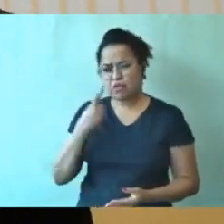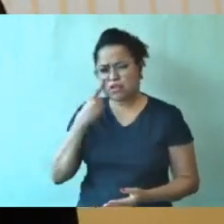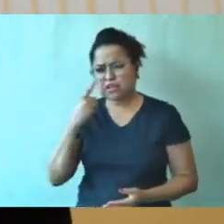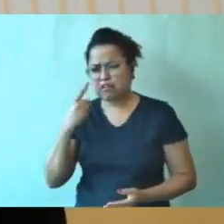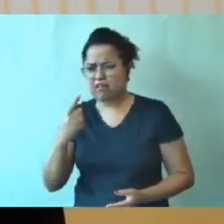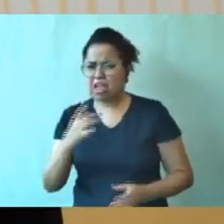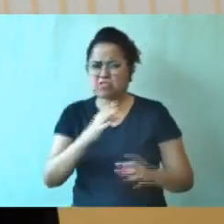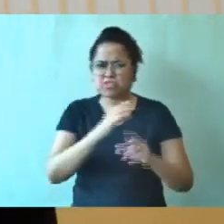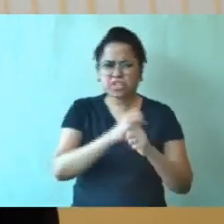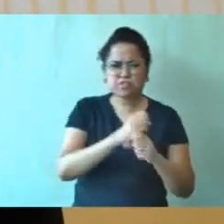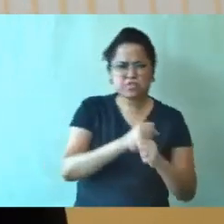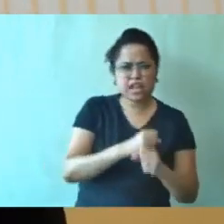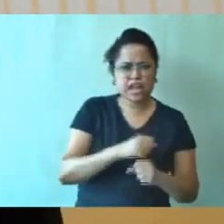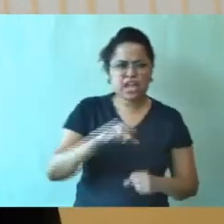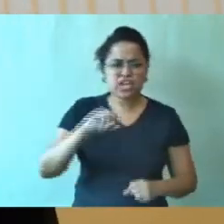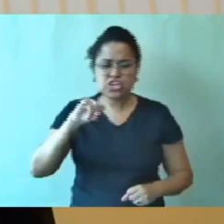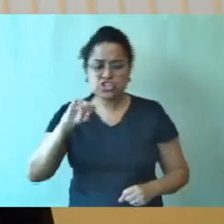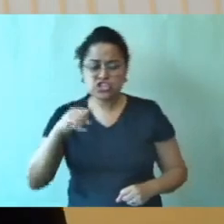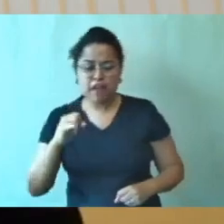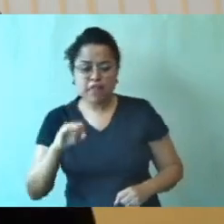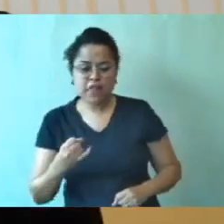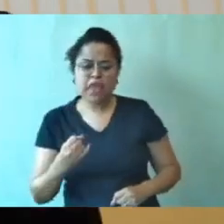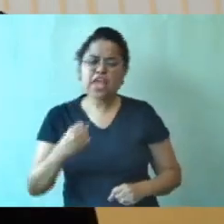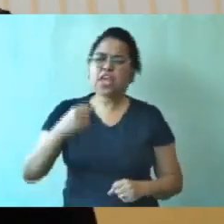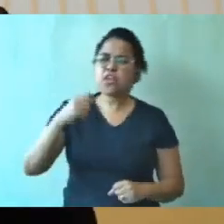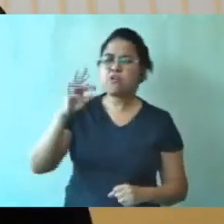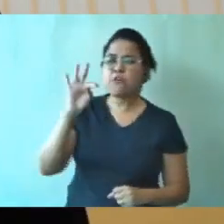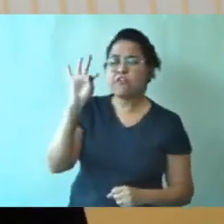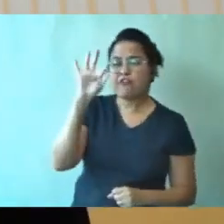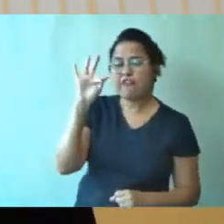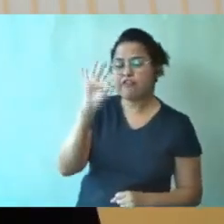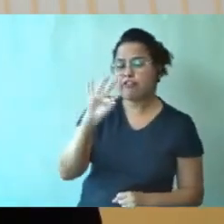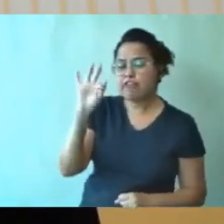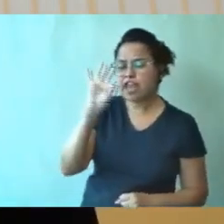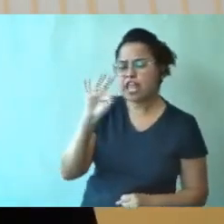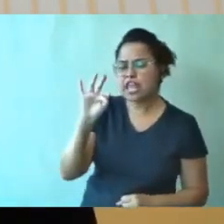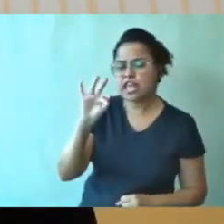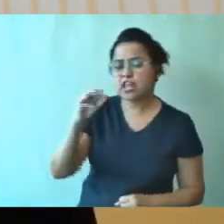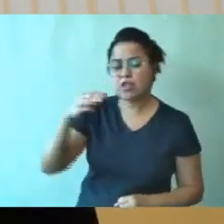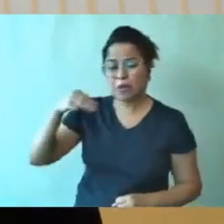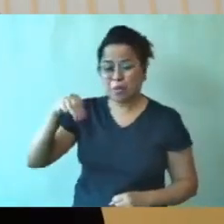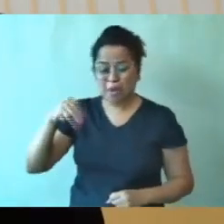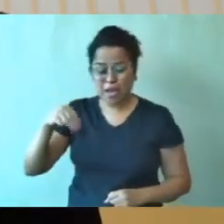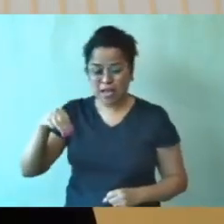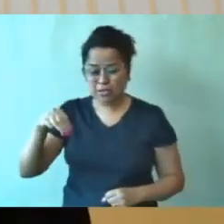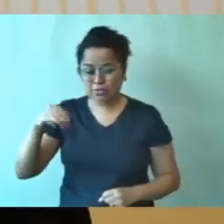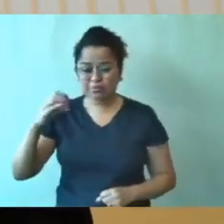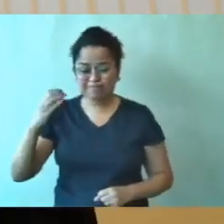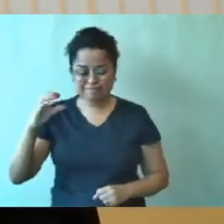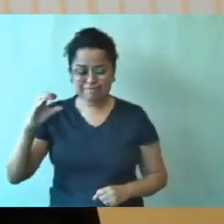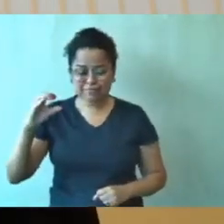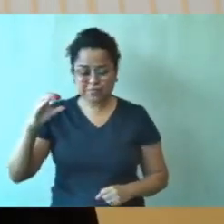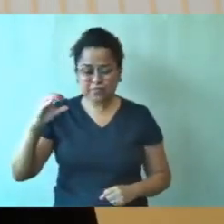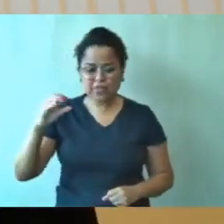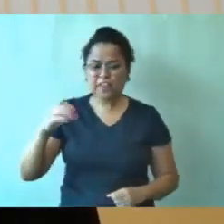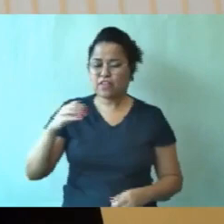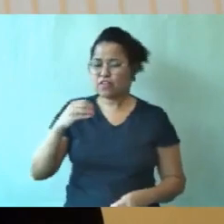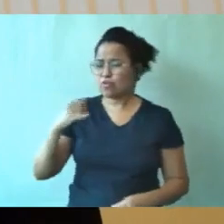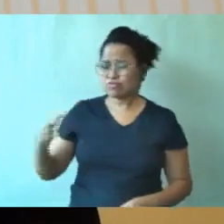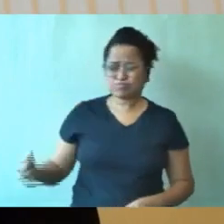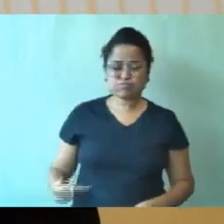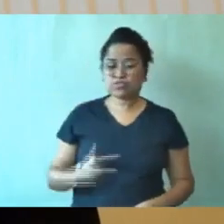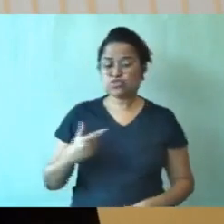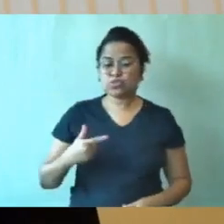resultados aí, janeiro, fevereiro e março, com 10 milhões por mês, o déficit foi uma coisa absurda. Na hora que vocês aprovaram a lei